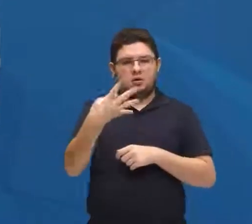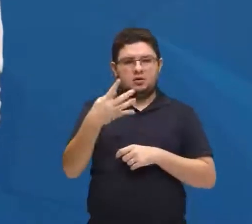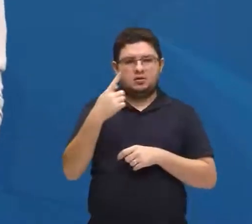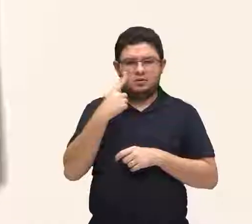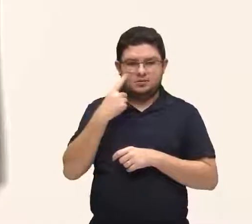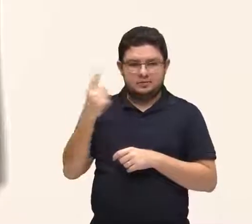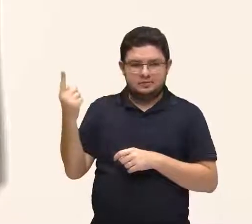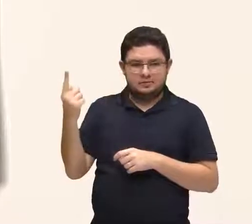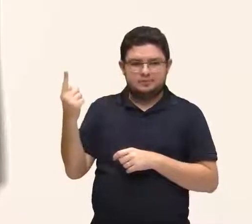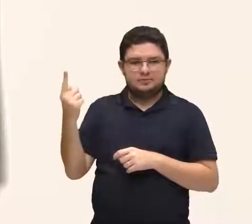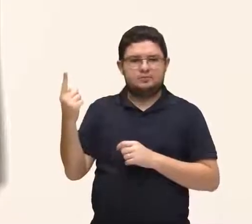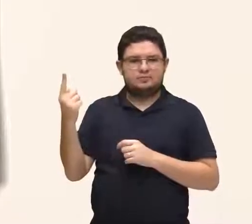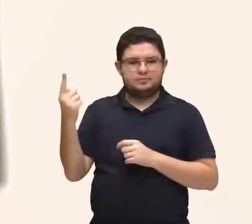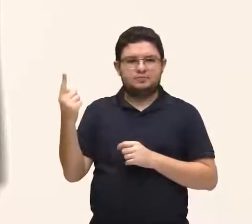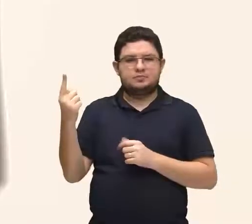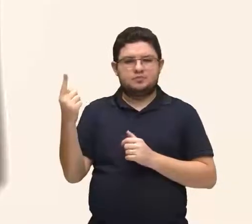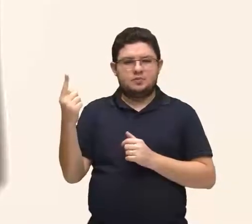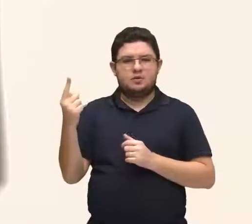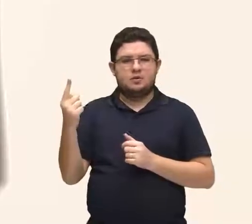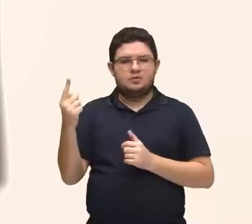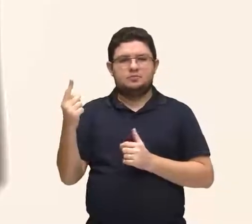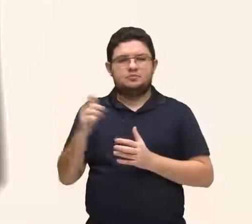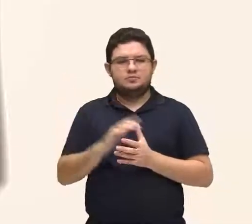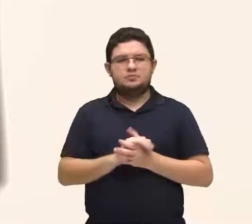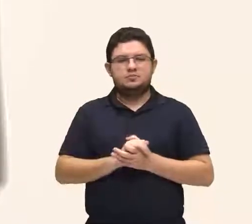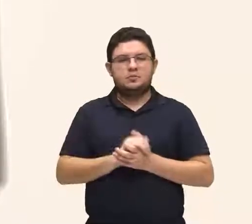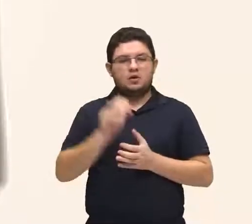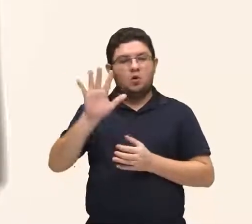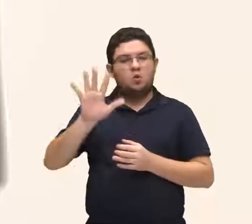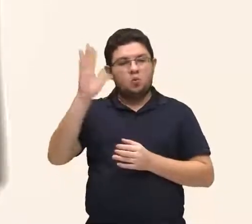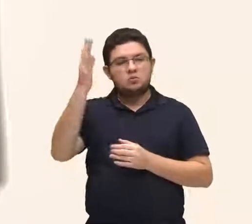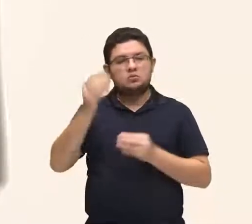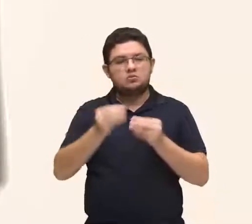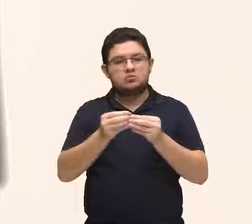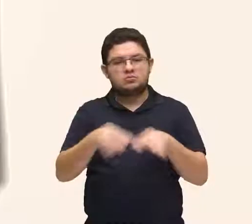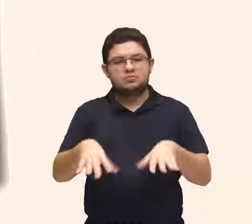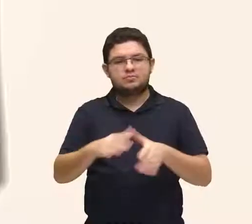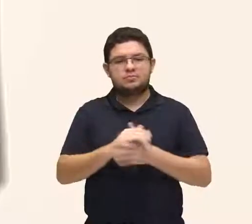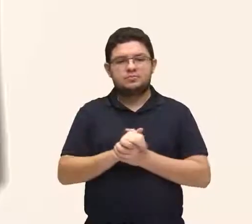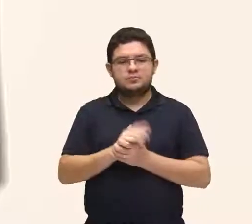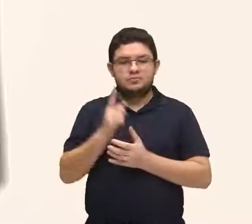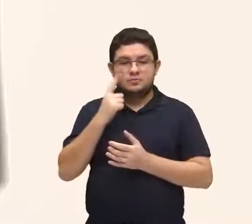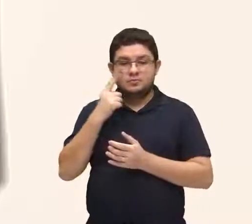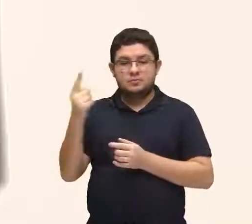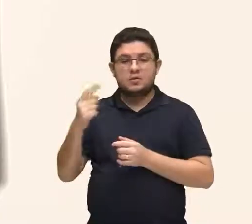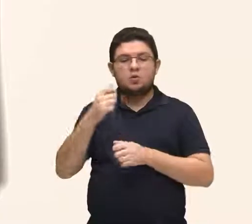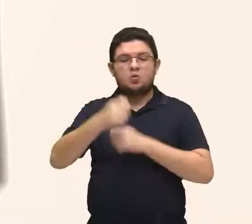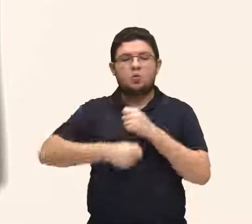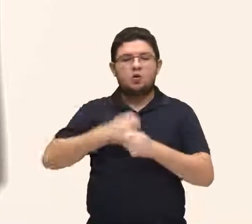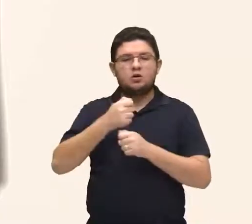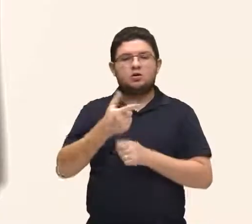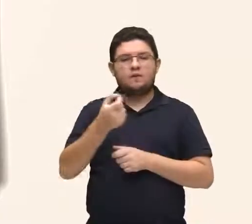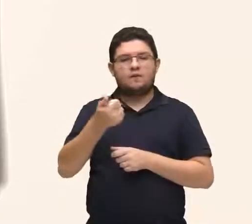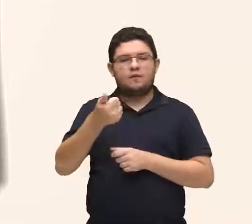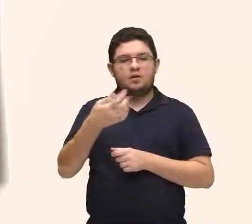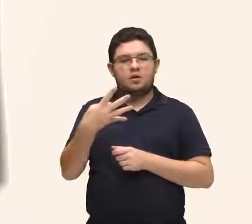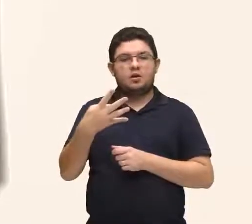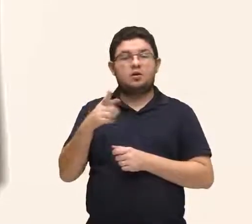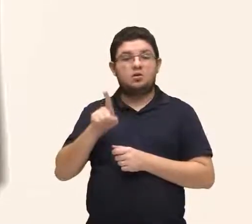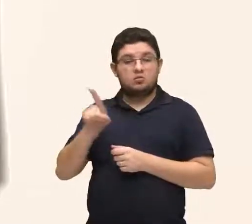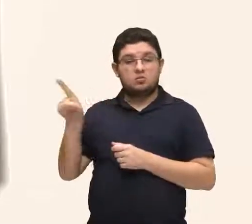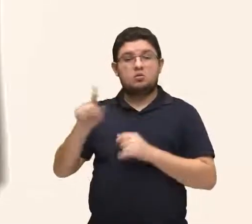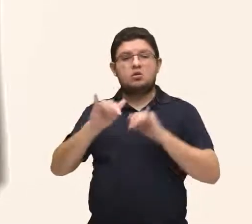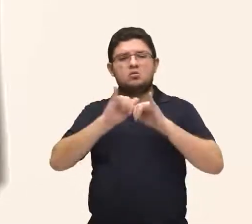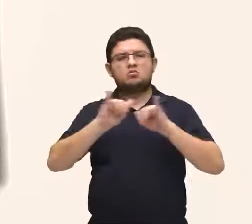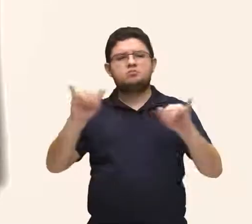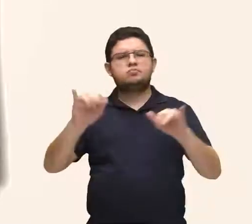que fato curioso e bem trágico, né? Em 2014, olha só, o Brasil noticiou o caso de uma fake news